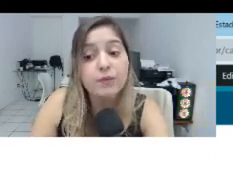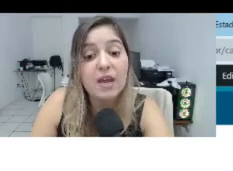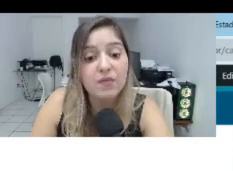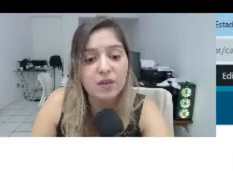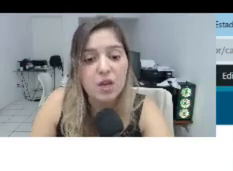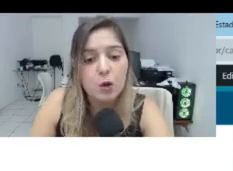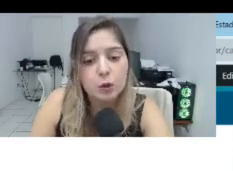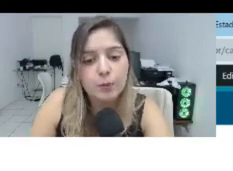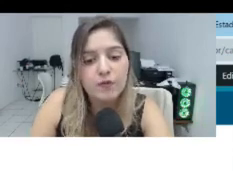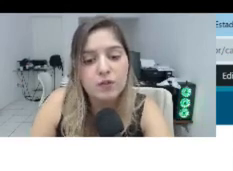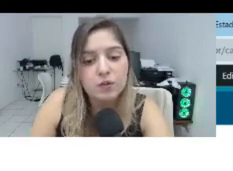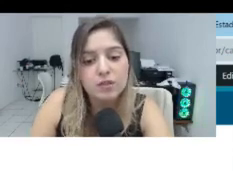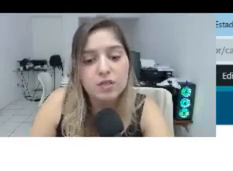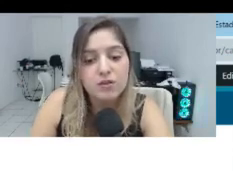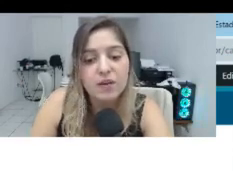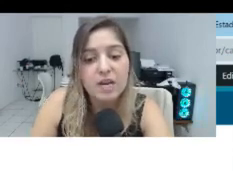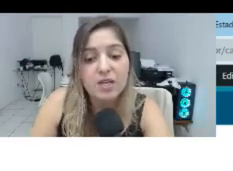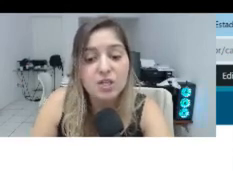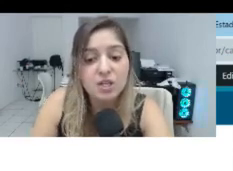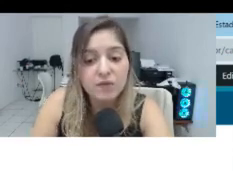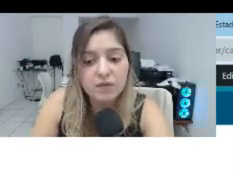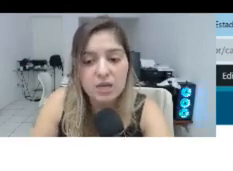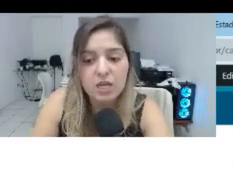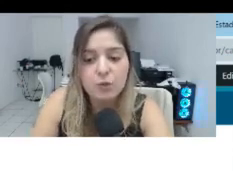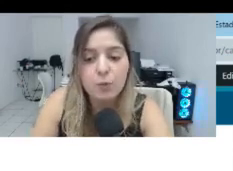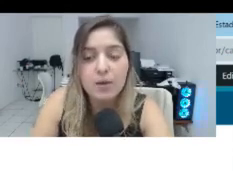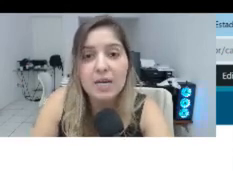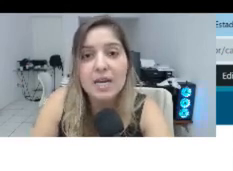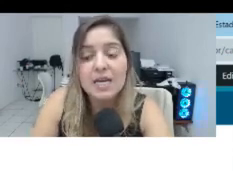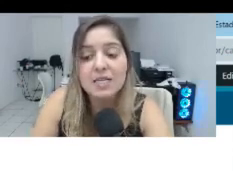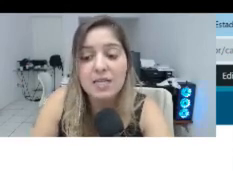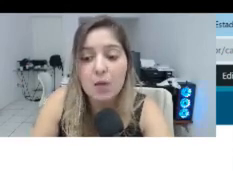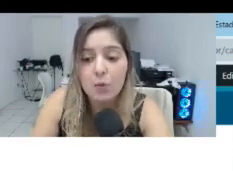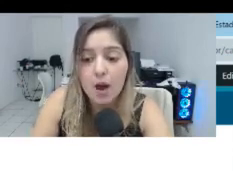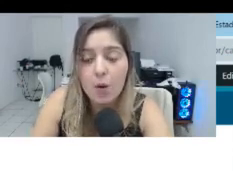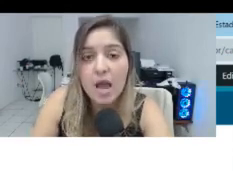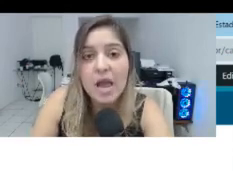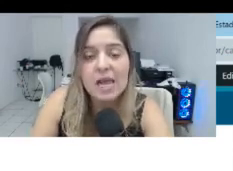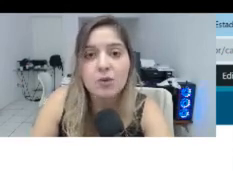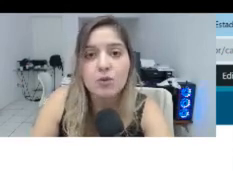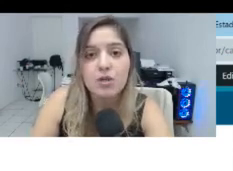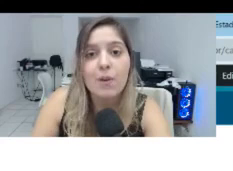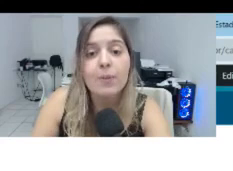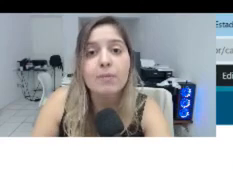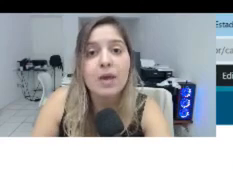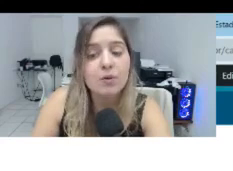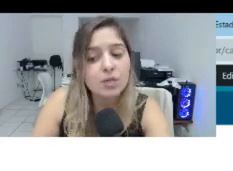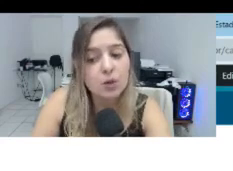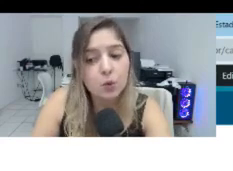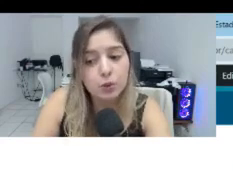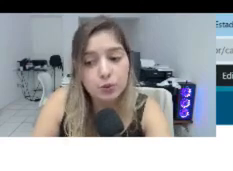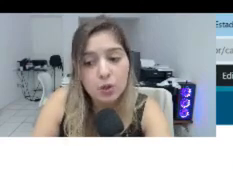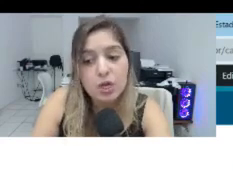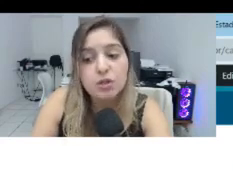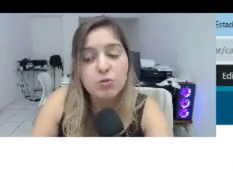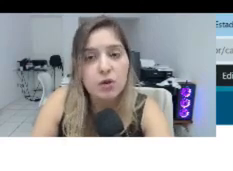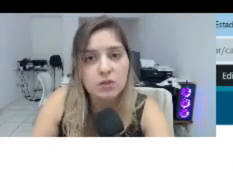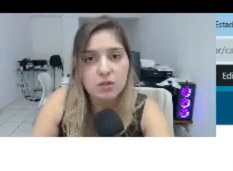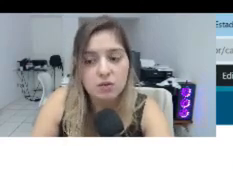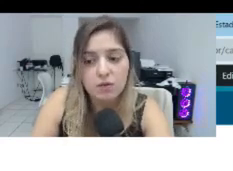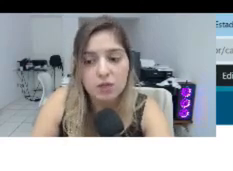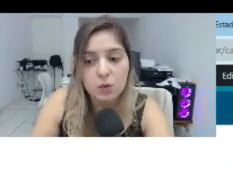do Fundef. Os professores que estiverem ativos na rede pública estadual entre o dia 1º de agosto